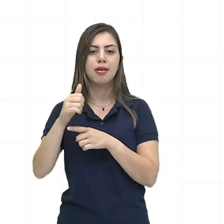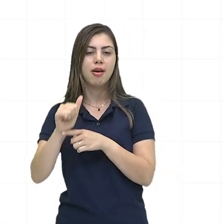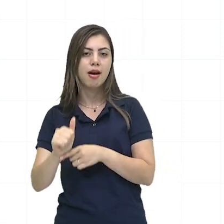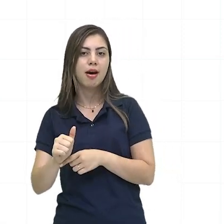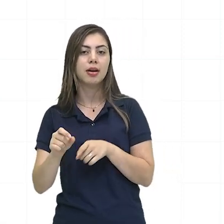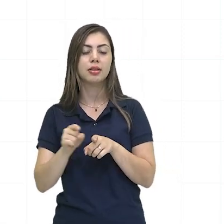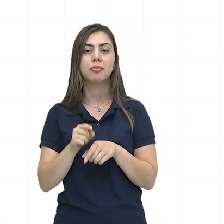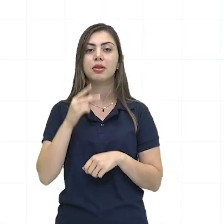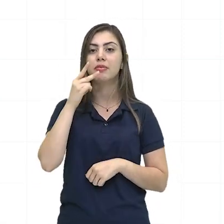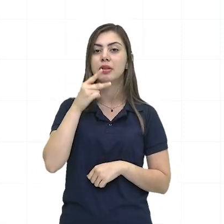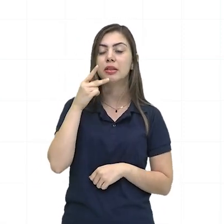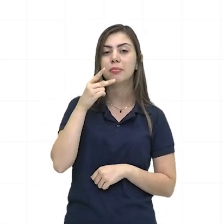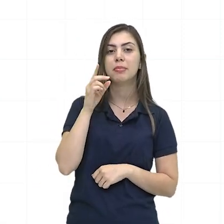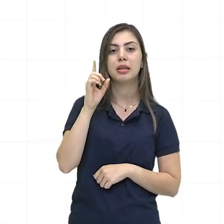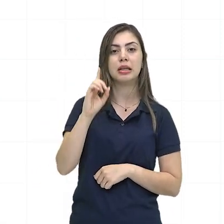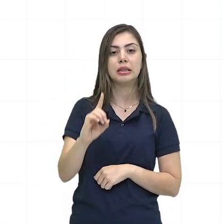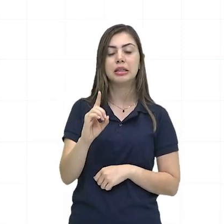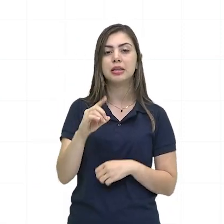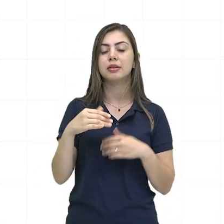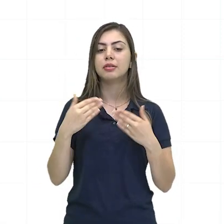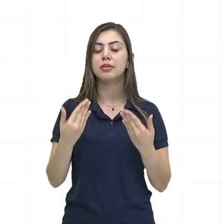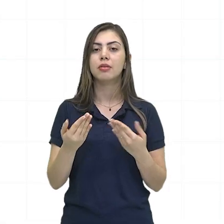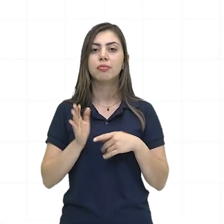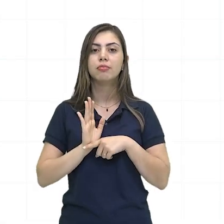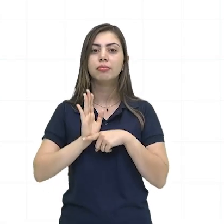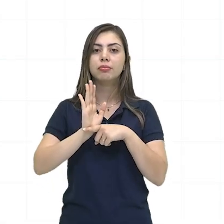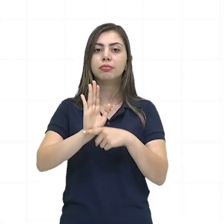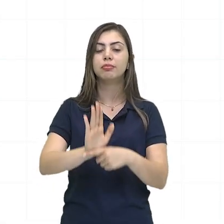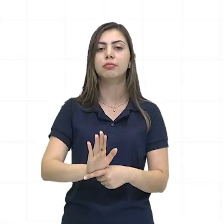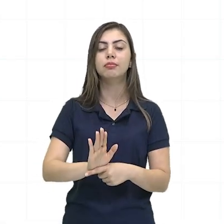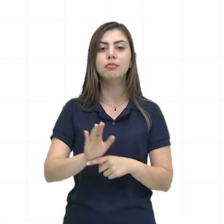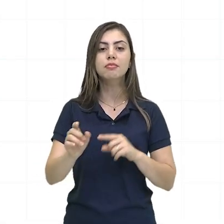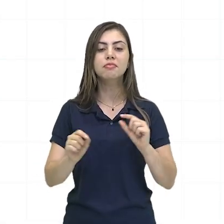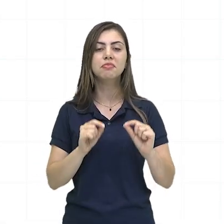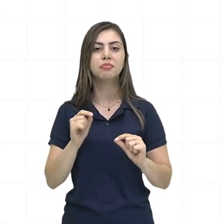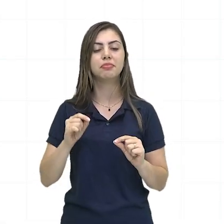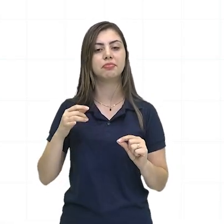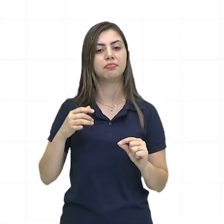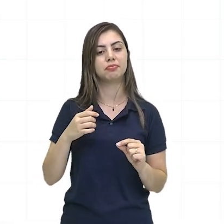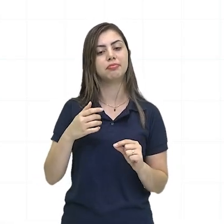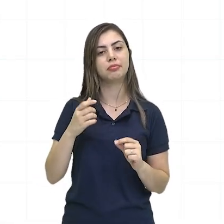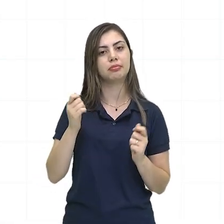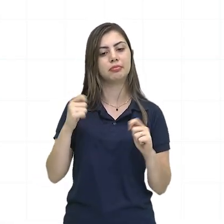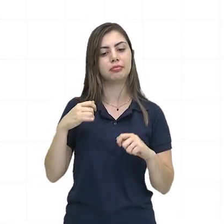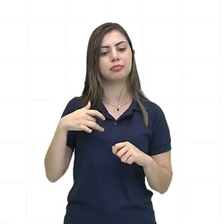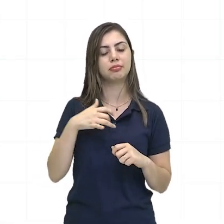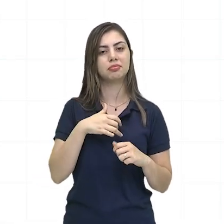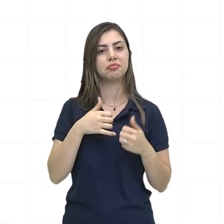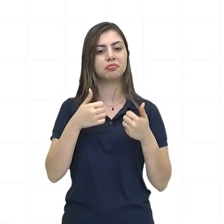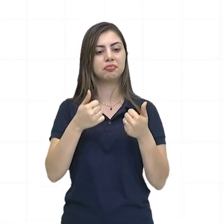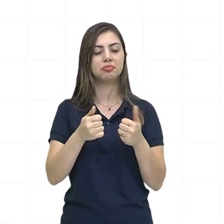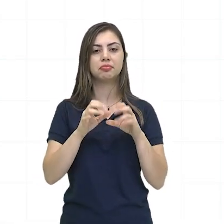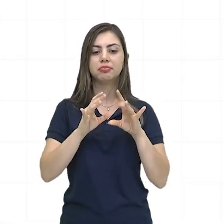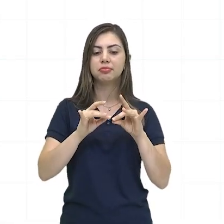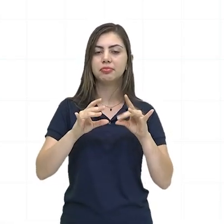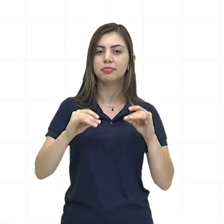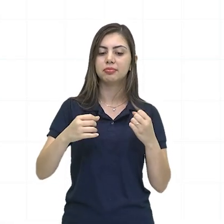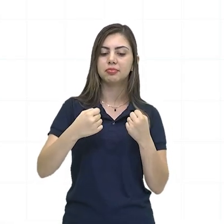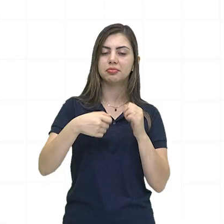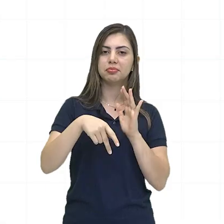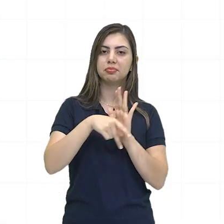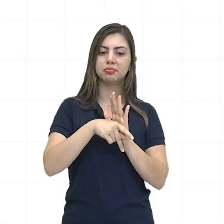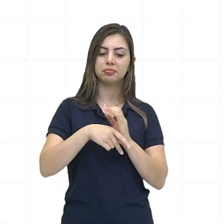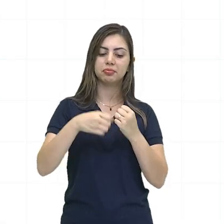D, vai ajudar o quê? A manter a saúde articular com a produção do